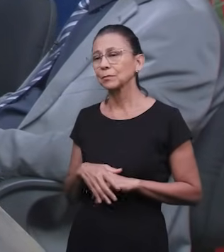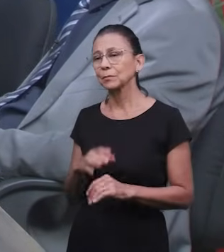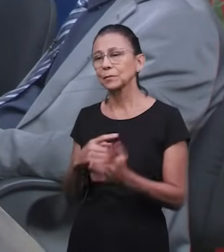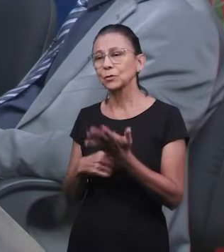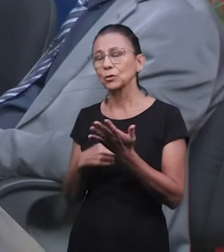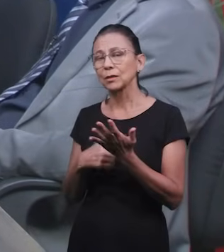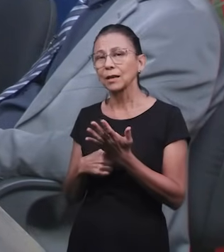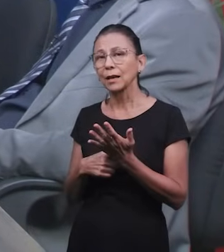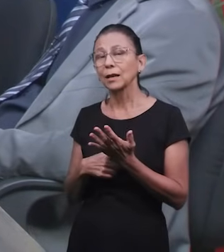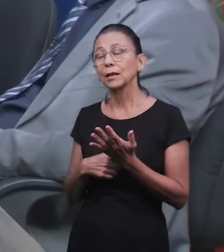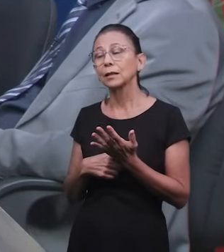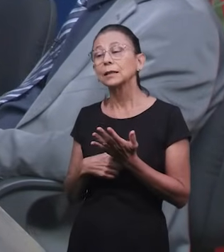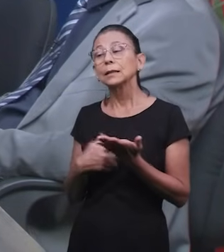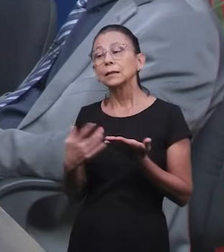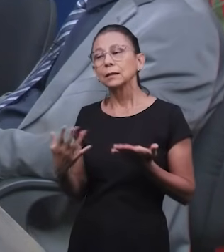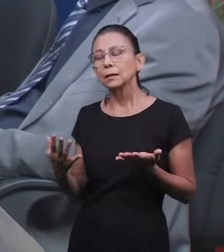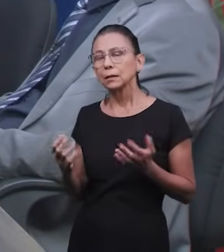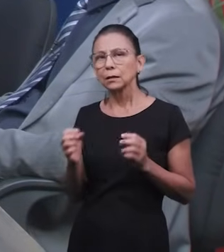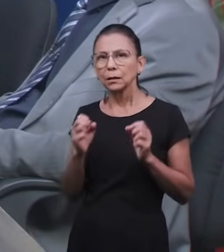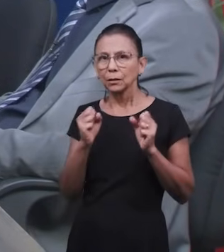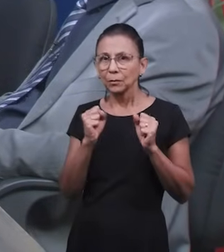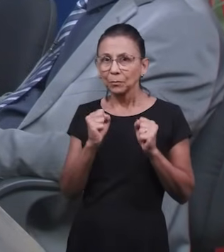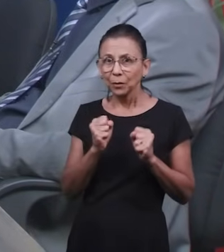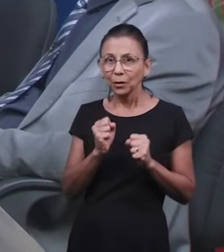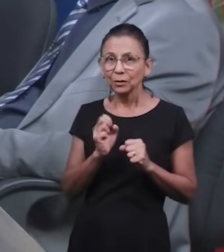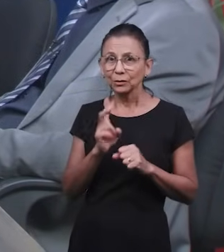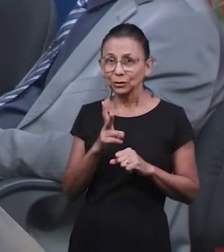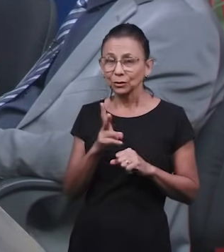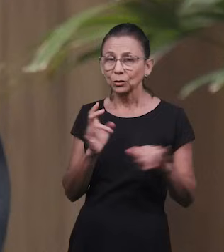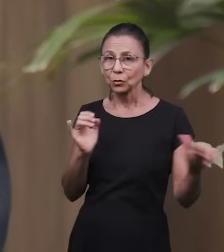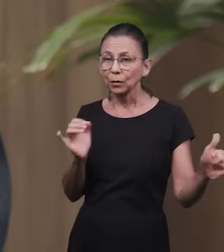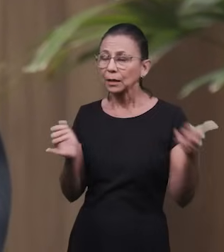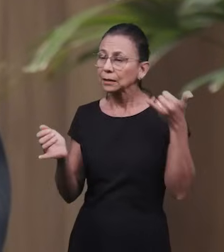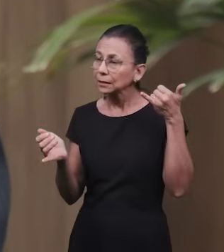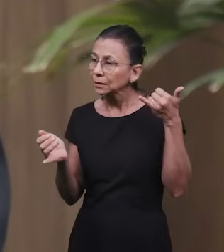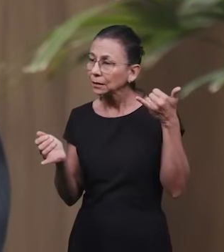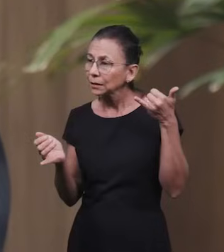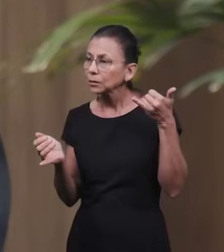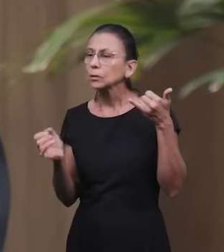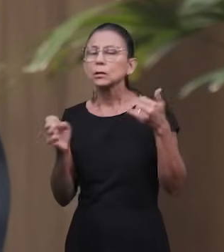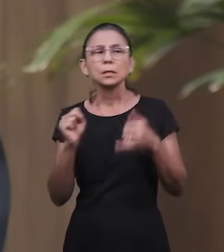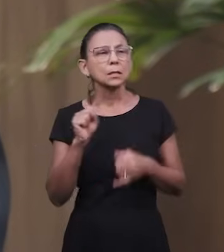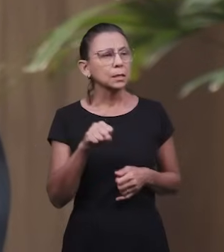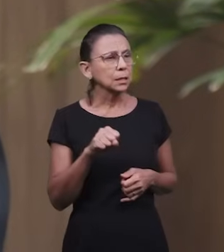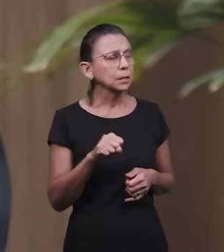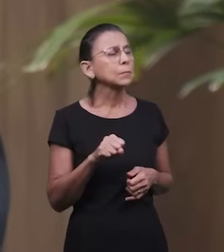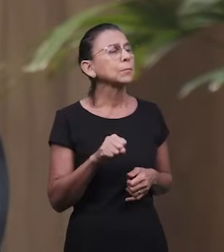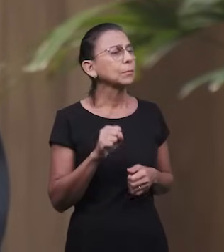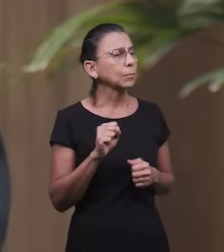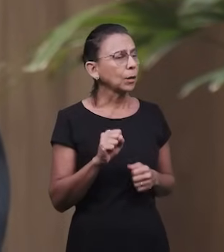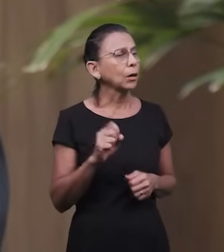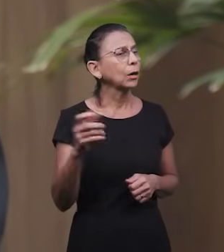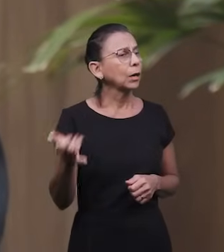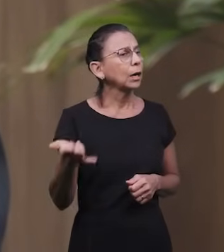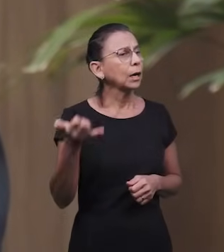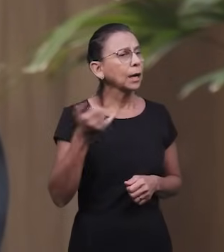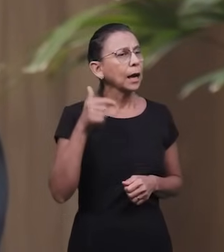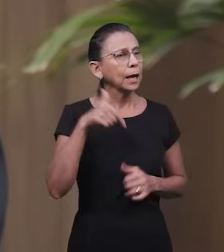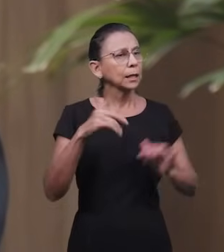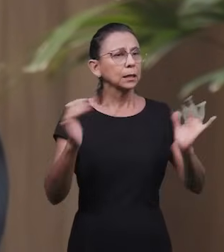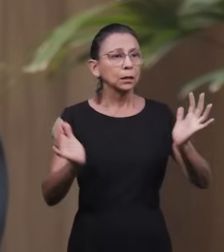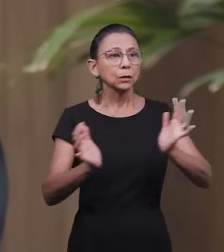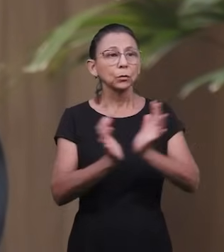toda a atenção. E eu posso continuar ligando? Falei, pode continuar ligando. Aqui tem